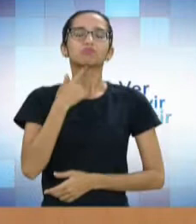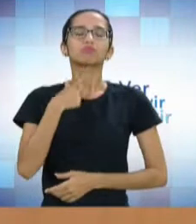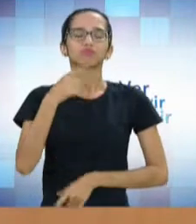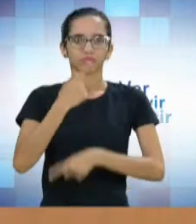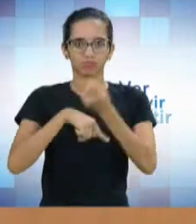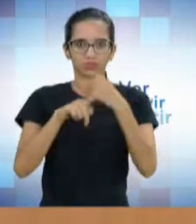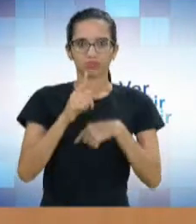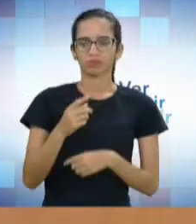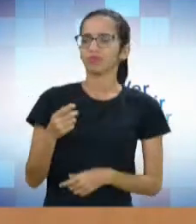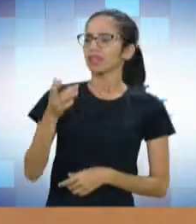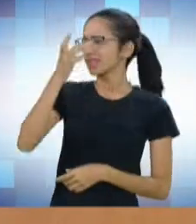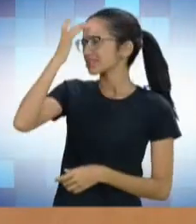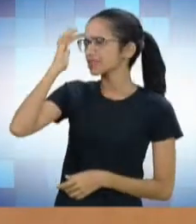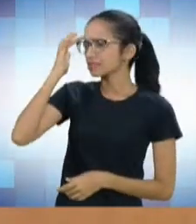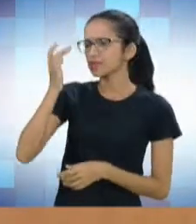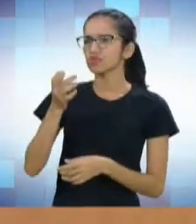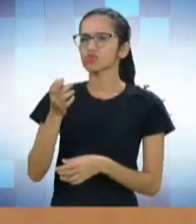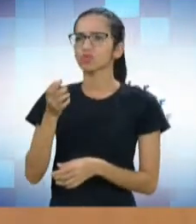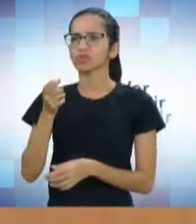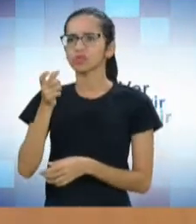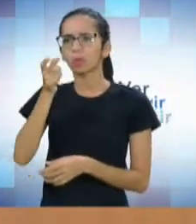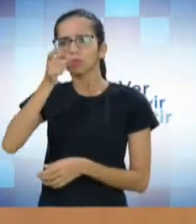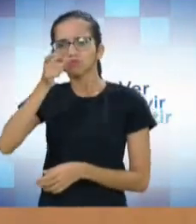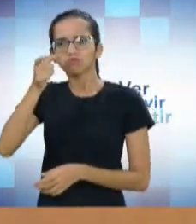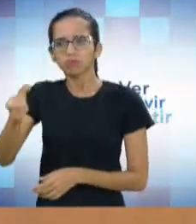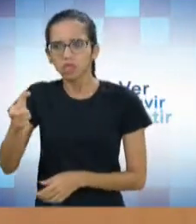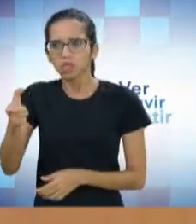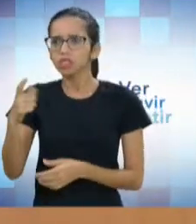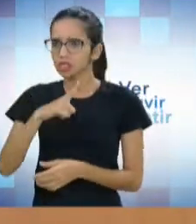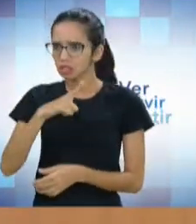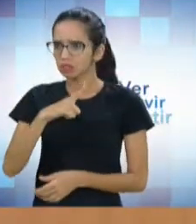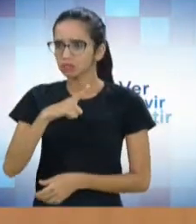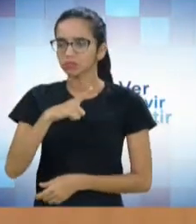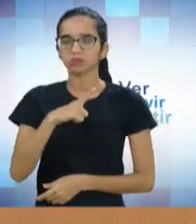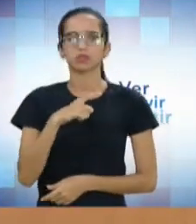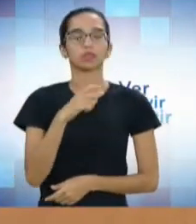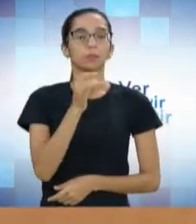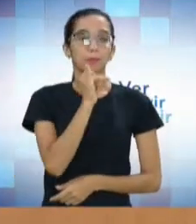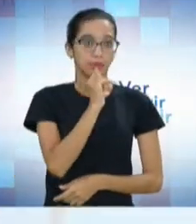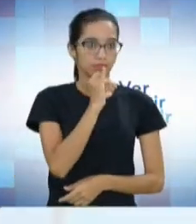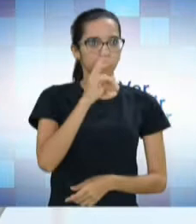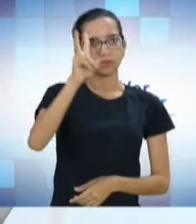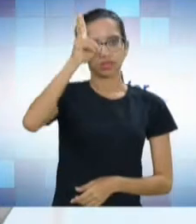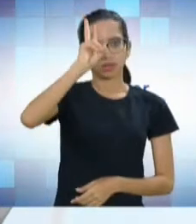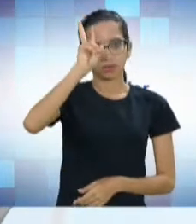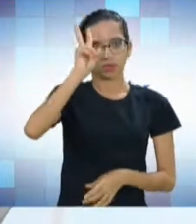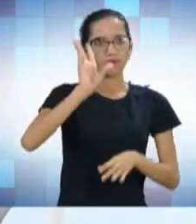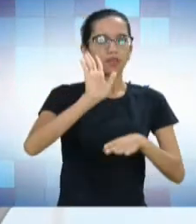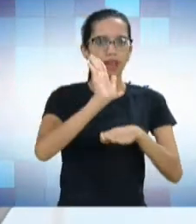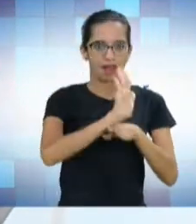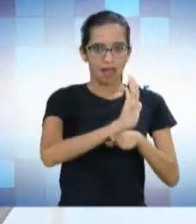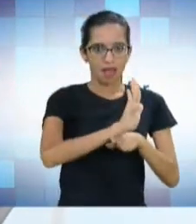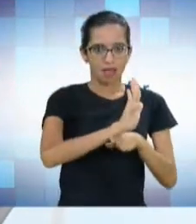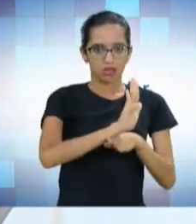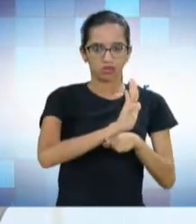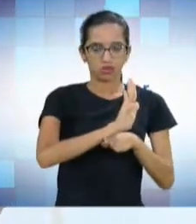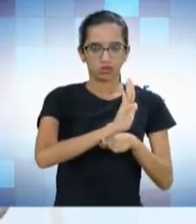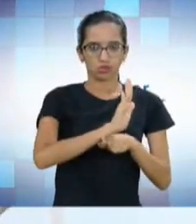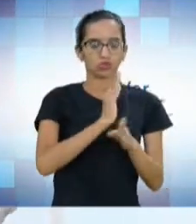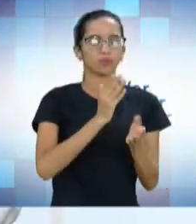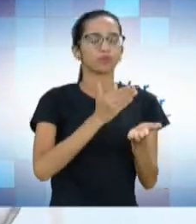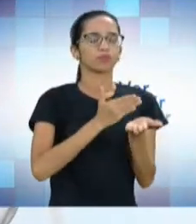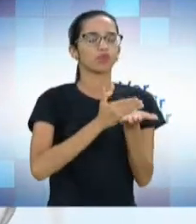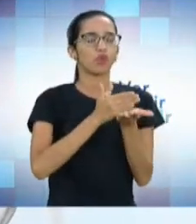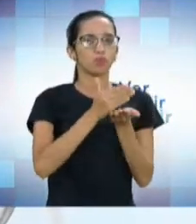desses vendedores e em participar dos cursos é grande segunda feira por exemplo a tarde começou o o o curso